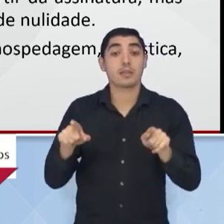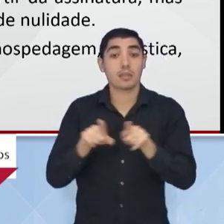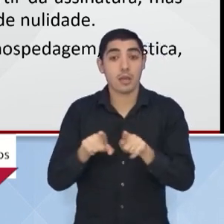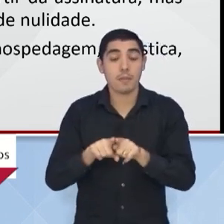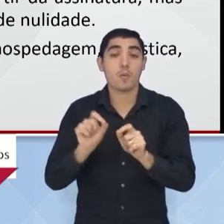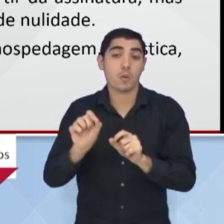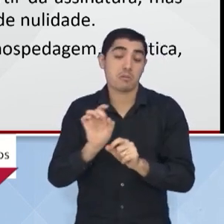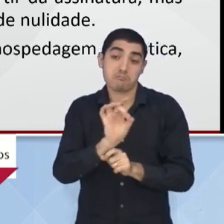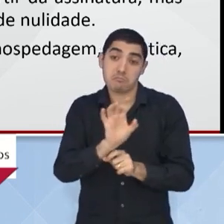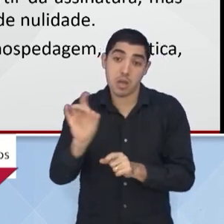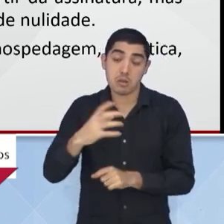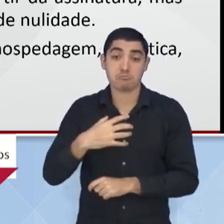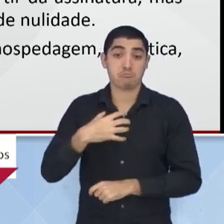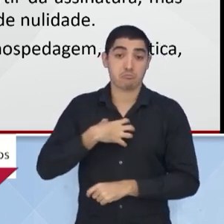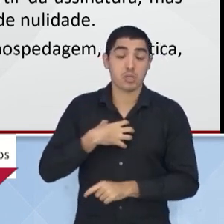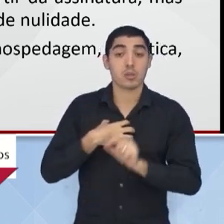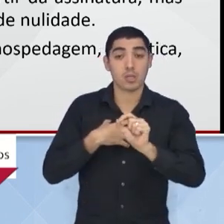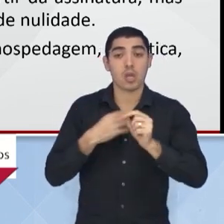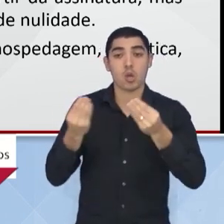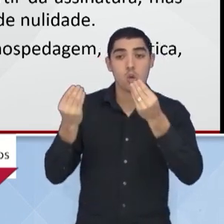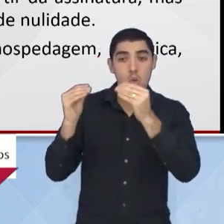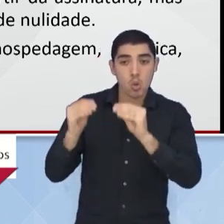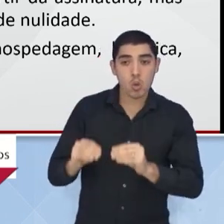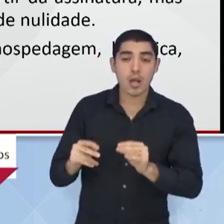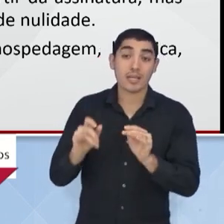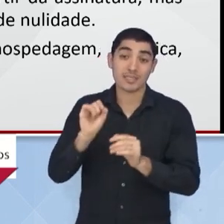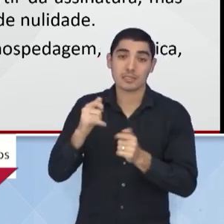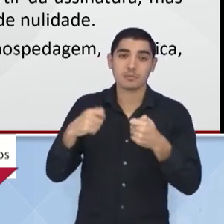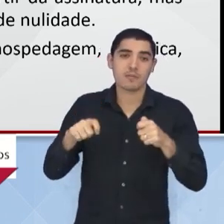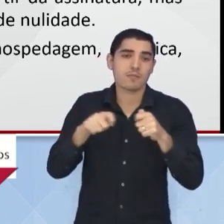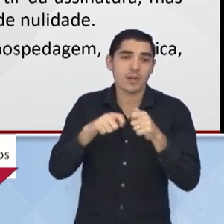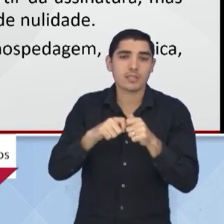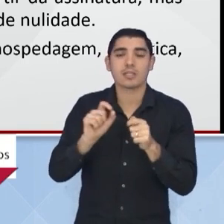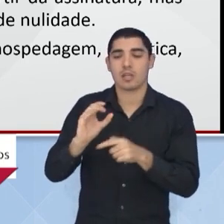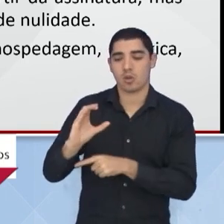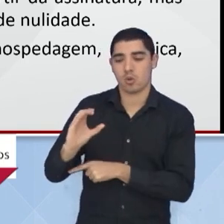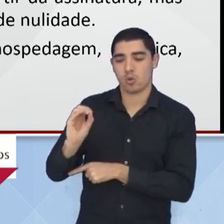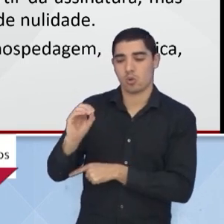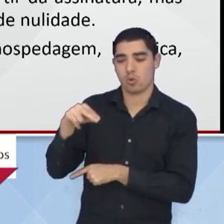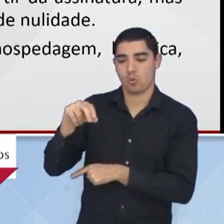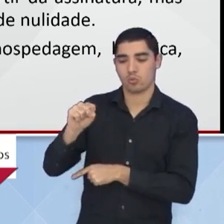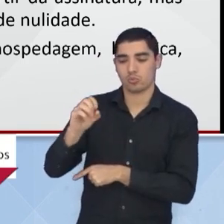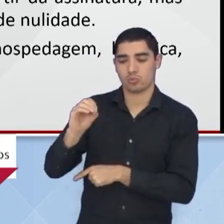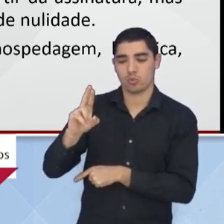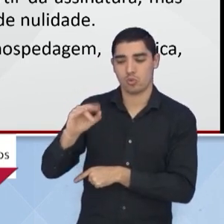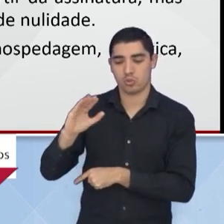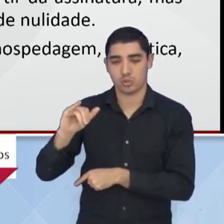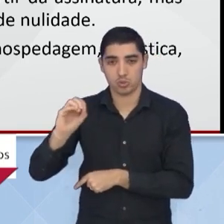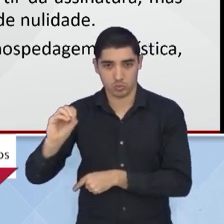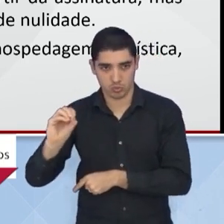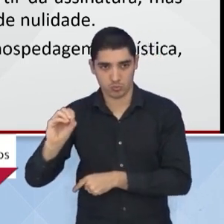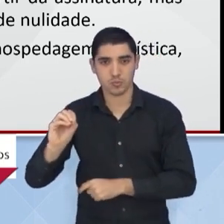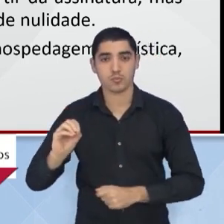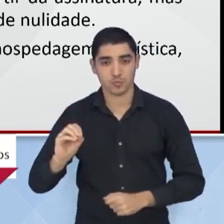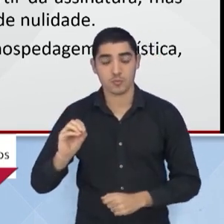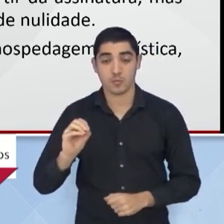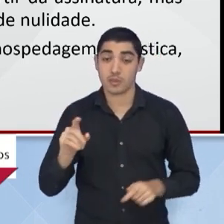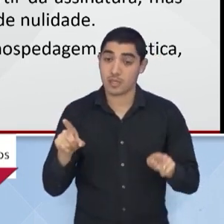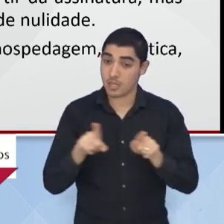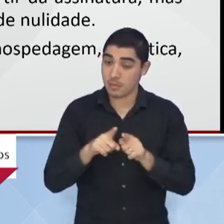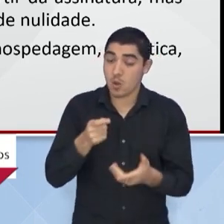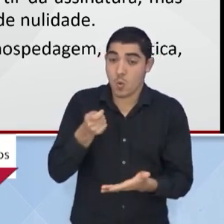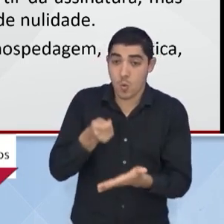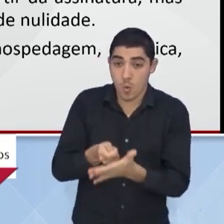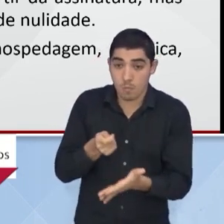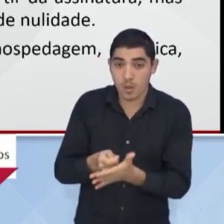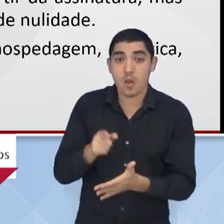disponibilização do sítio eletrônico doente no caso de consórcio né nesse caso seria o ente de maior nível né e é obrigatório também a